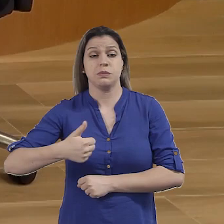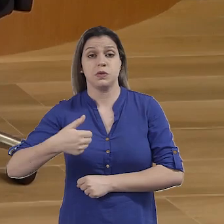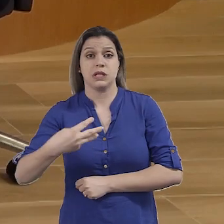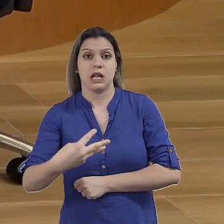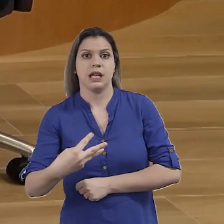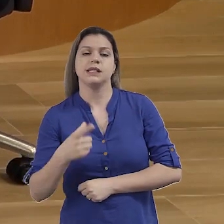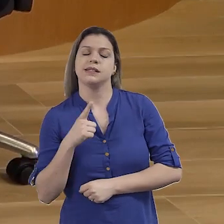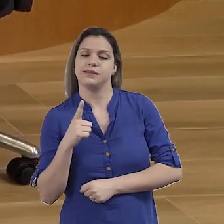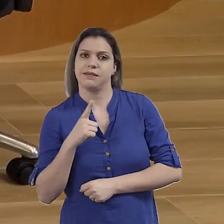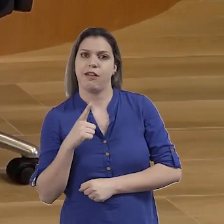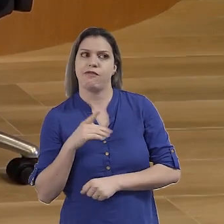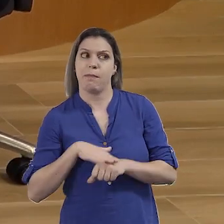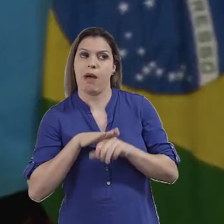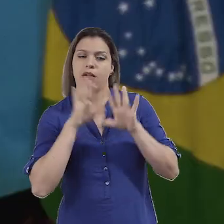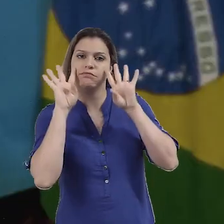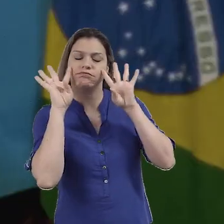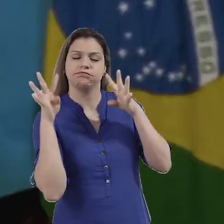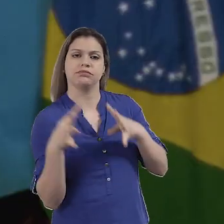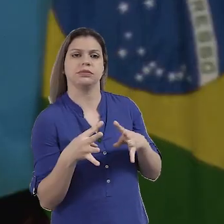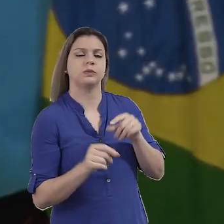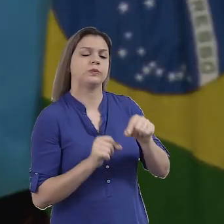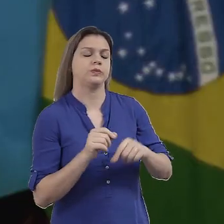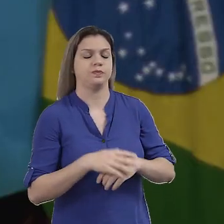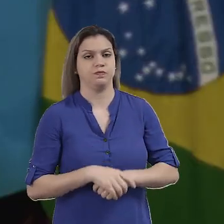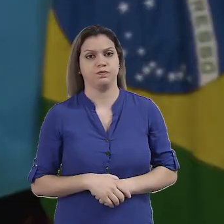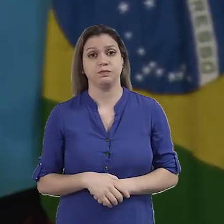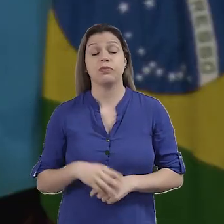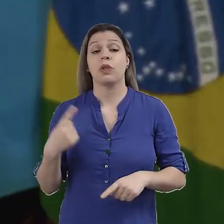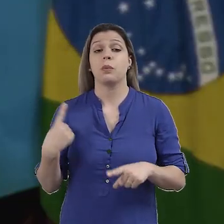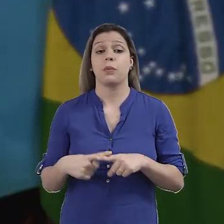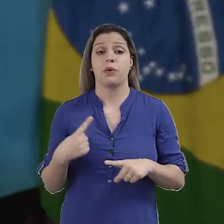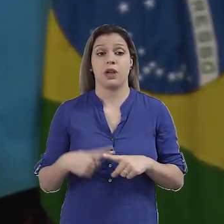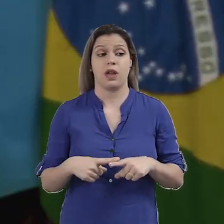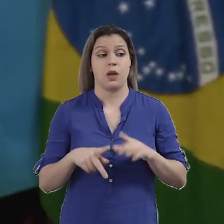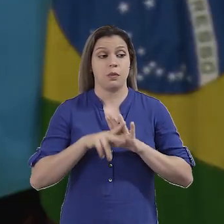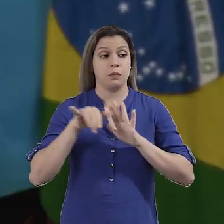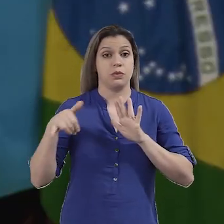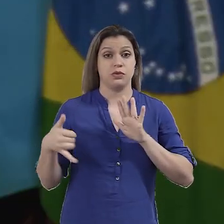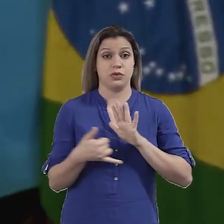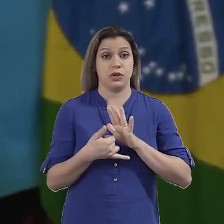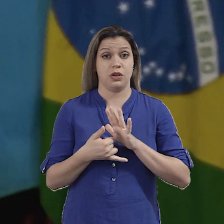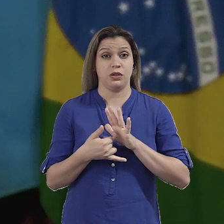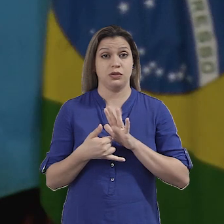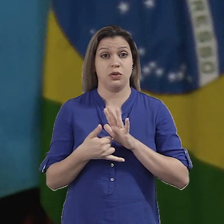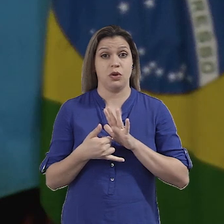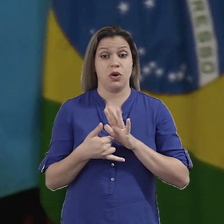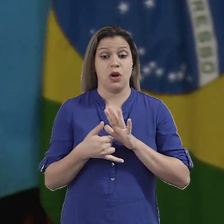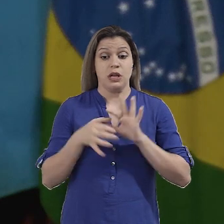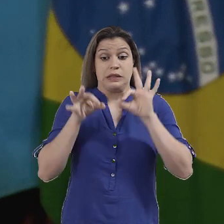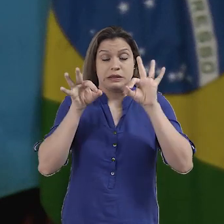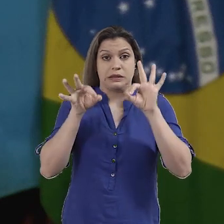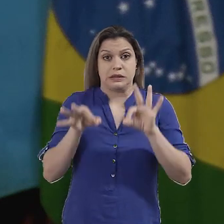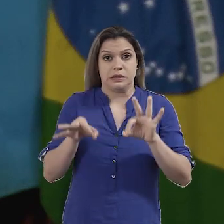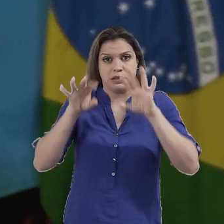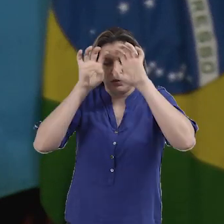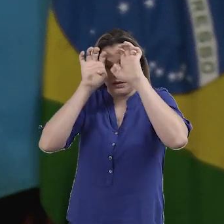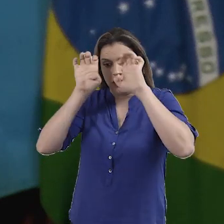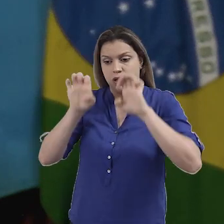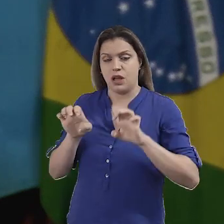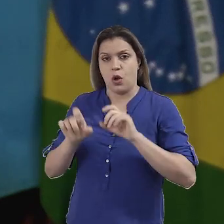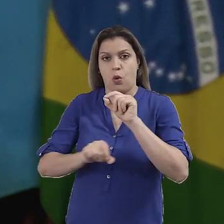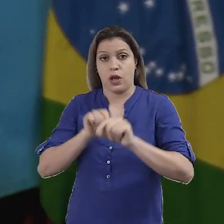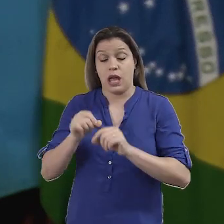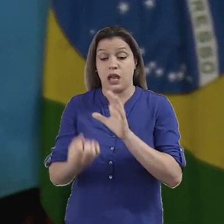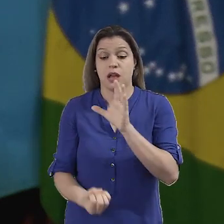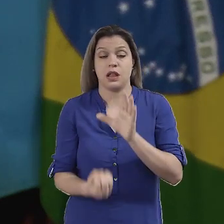2013, ele ganhou uma relevância, maior relevância. Por quê? Esse programa de integridade é destinado,